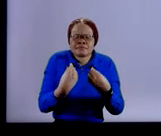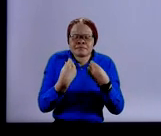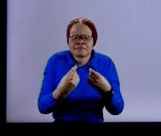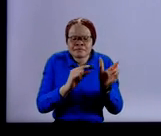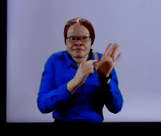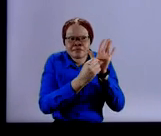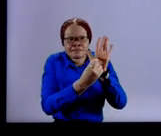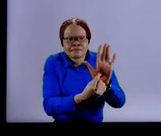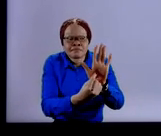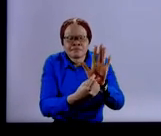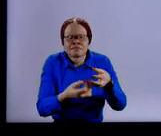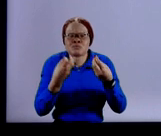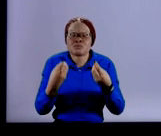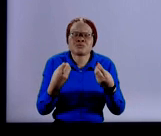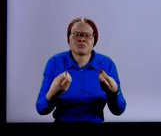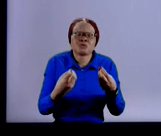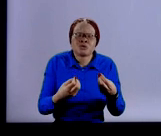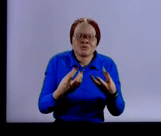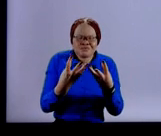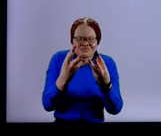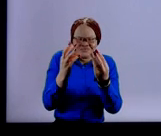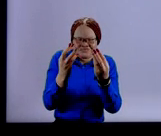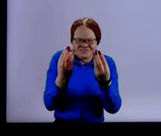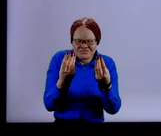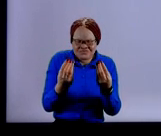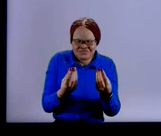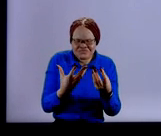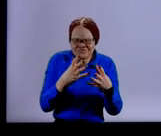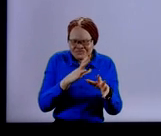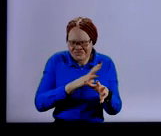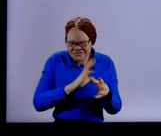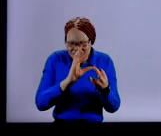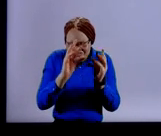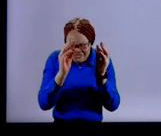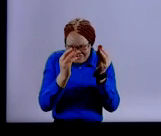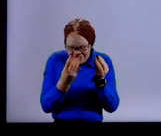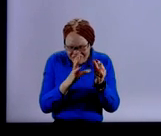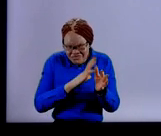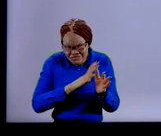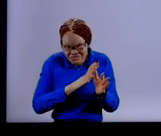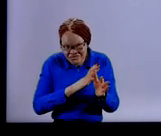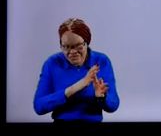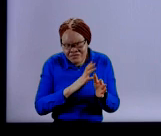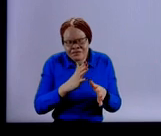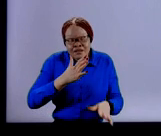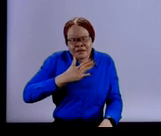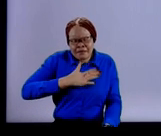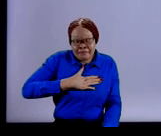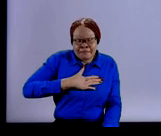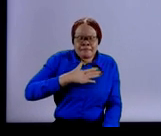qualidades mostram como as coisas são nós temos aqui a frase